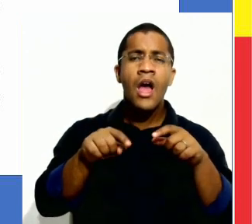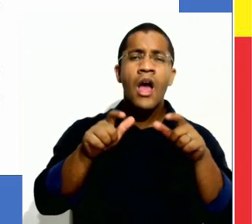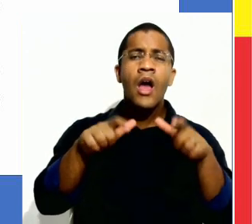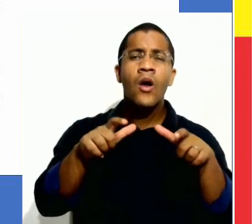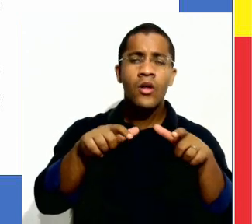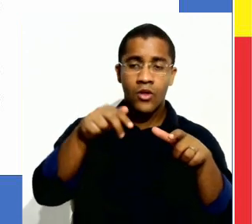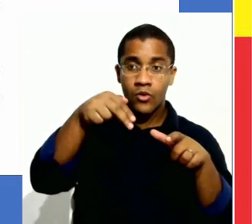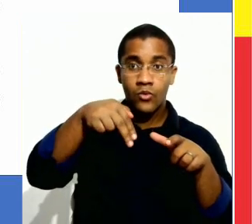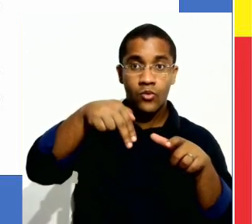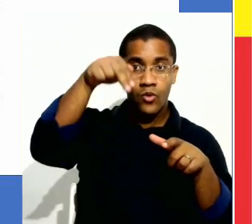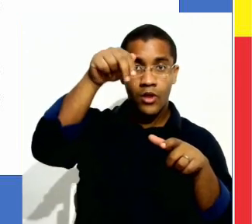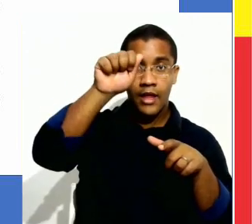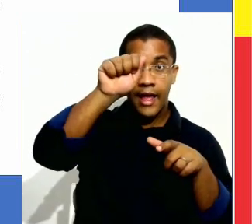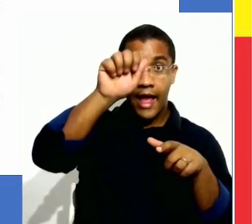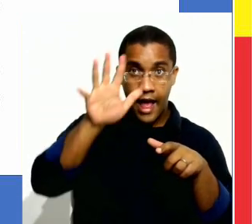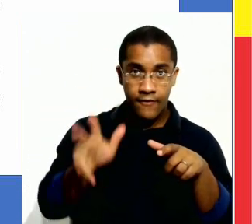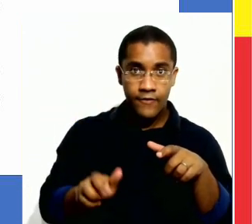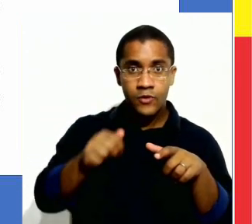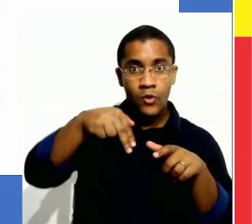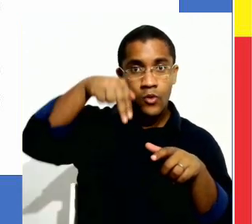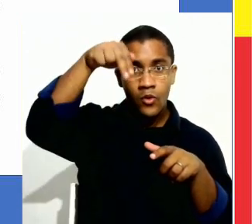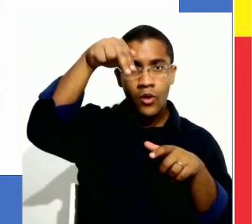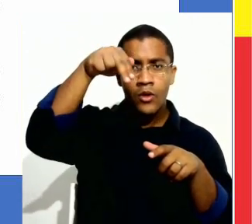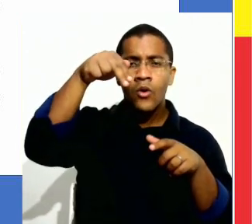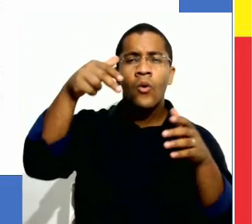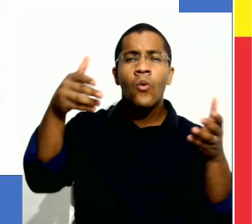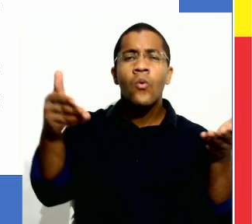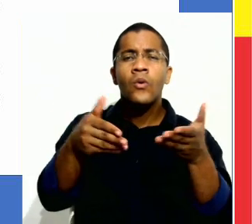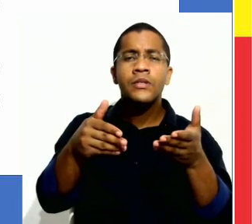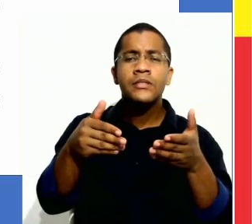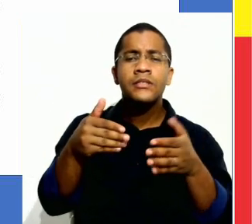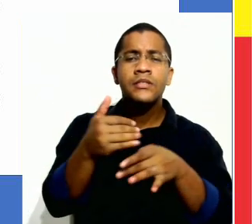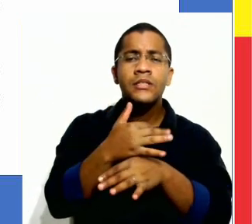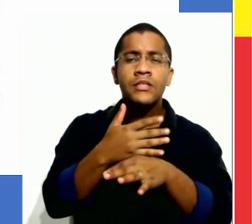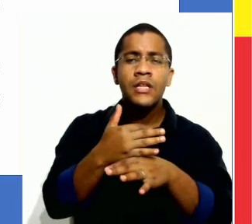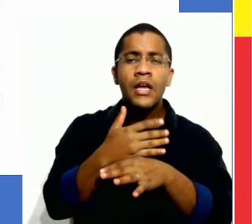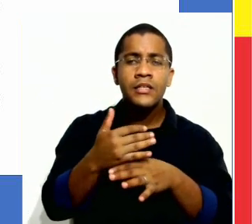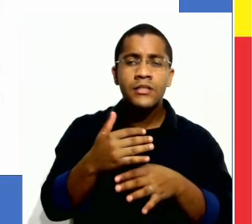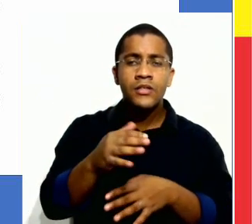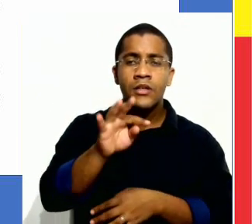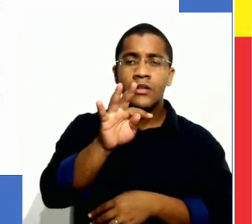Localizava-se no norte da África, próximo de onde hoje é a cidade de Tunis,